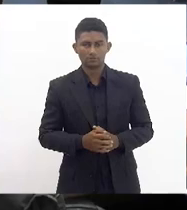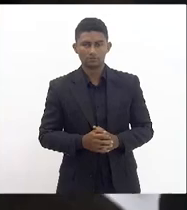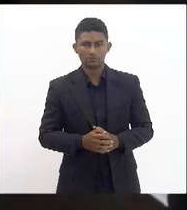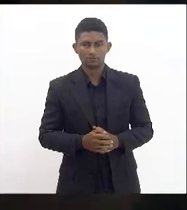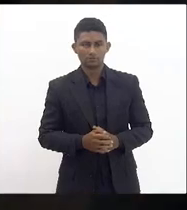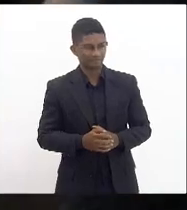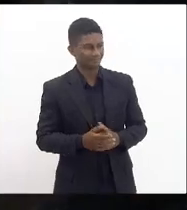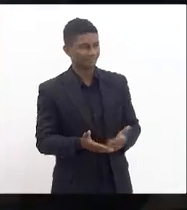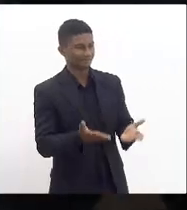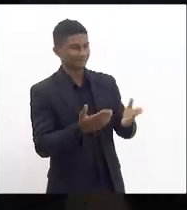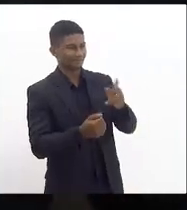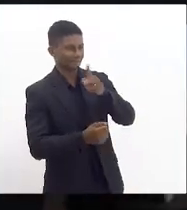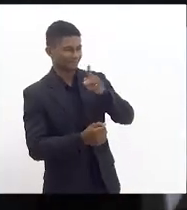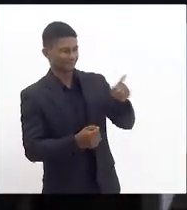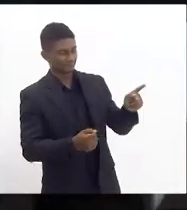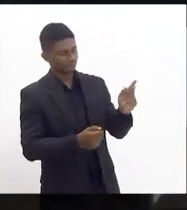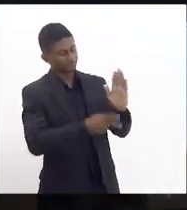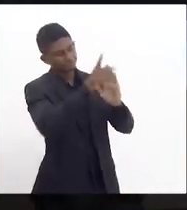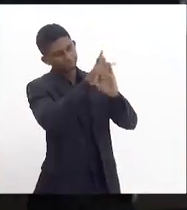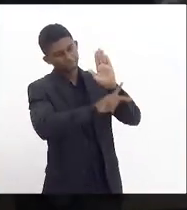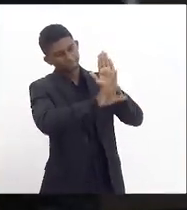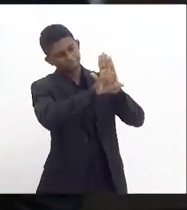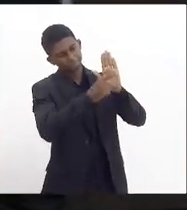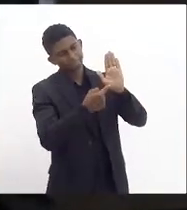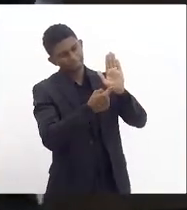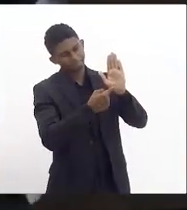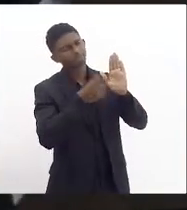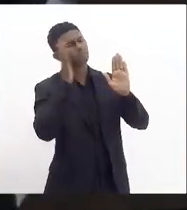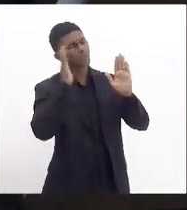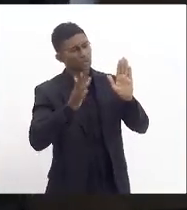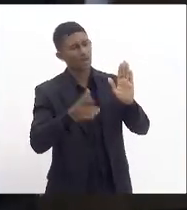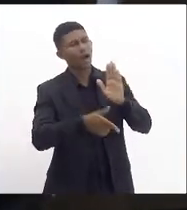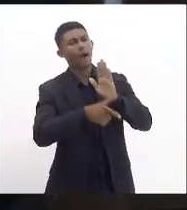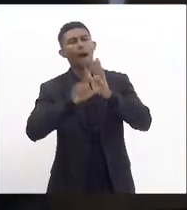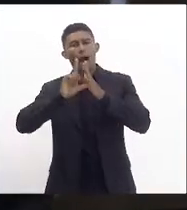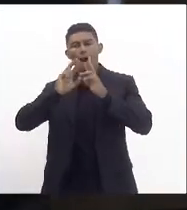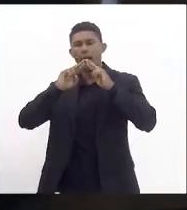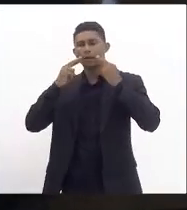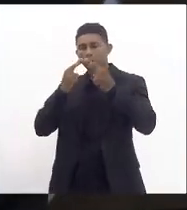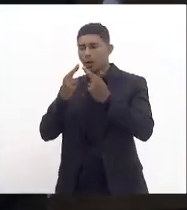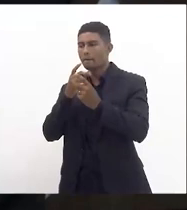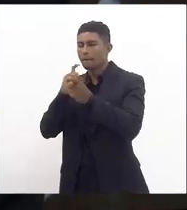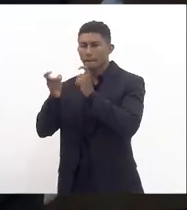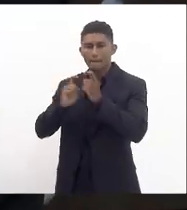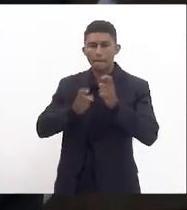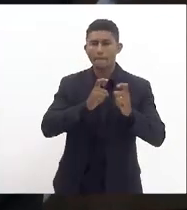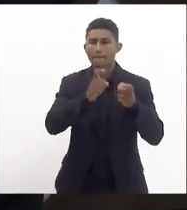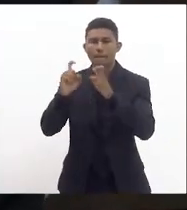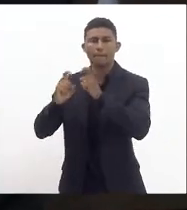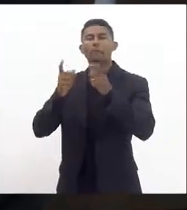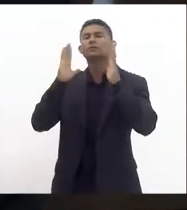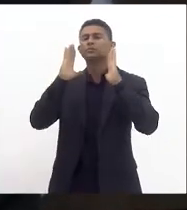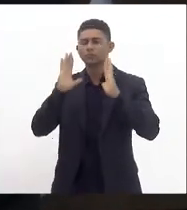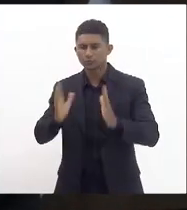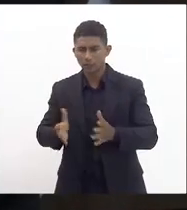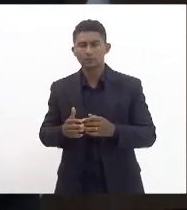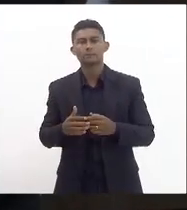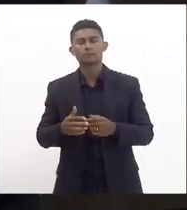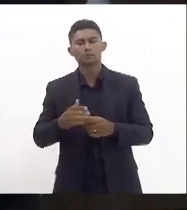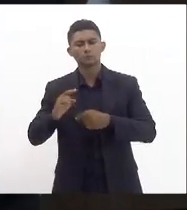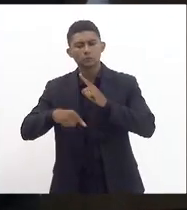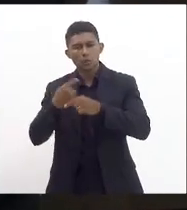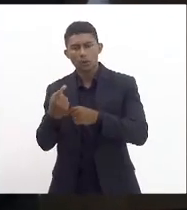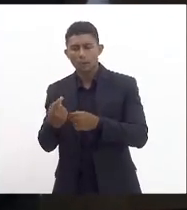Senhor presidente, esse foi um projeto que foi discutido em audiência pública da Comissão da Região Metropolitana. A partir daí, algumas emendas